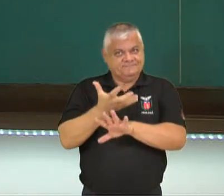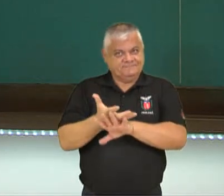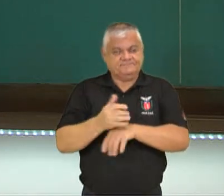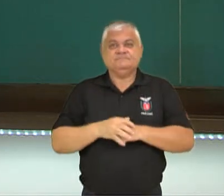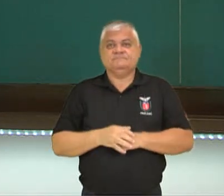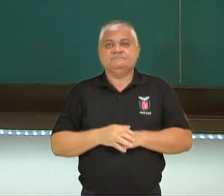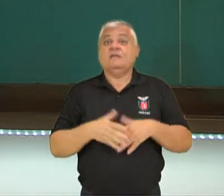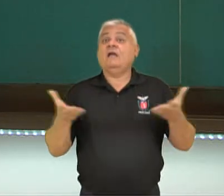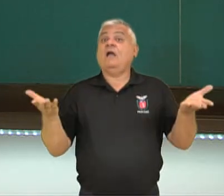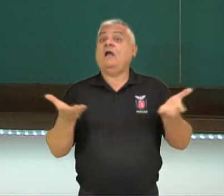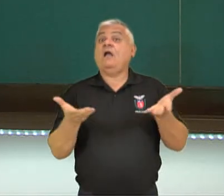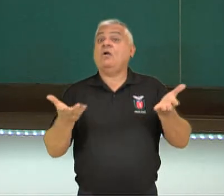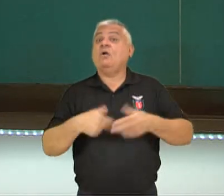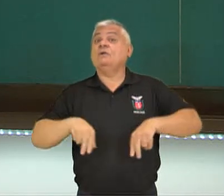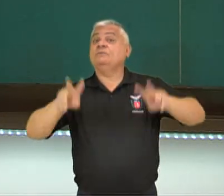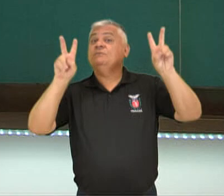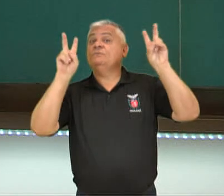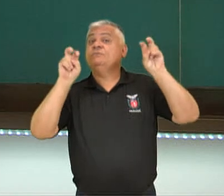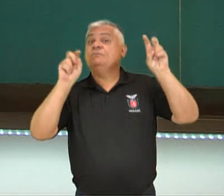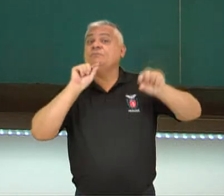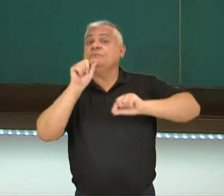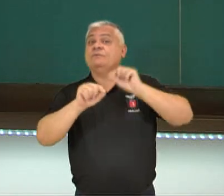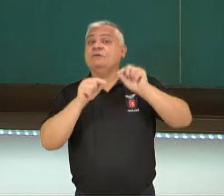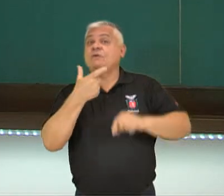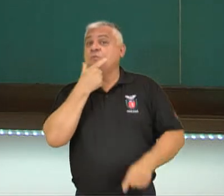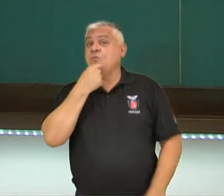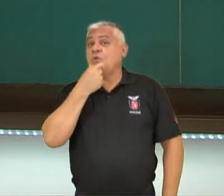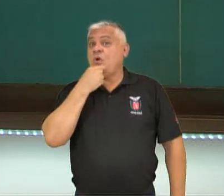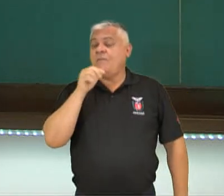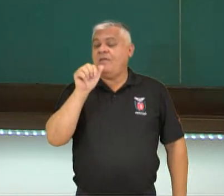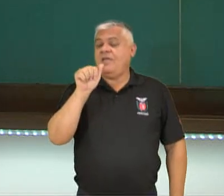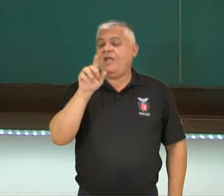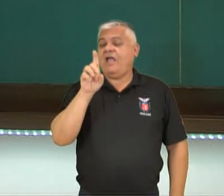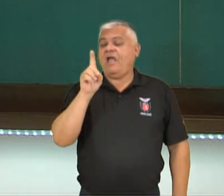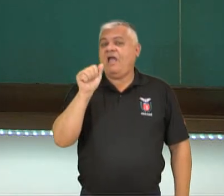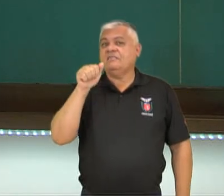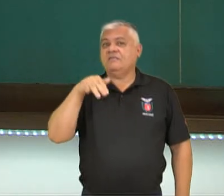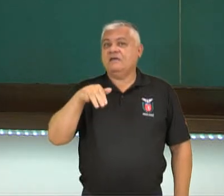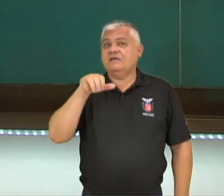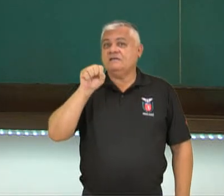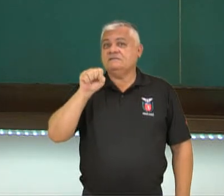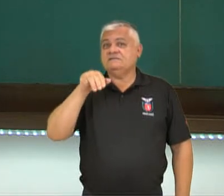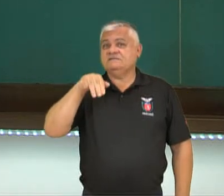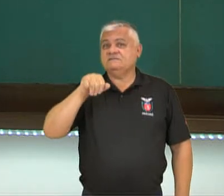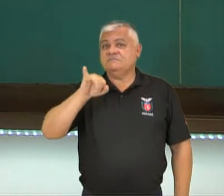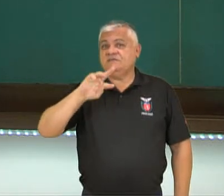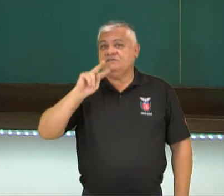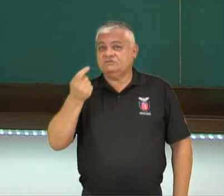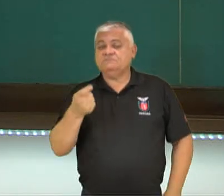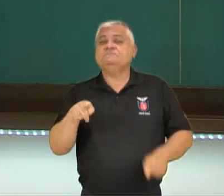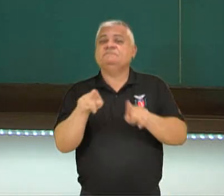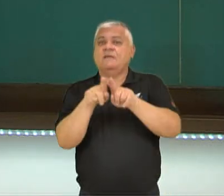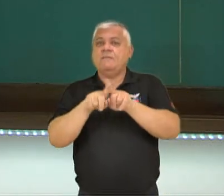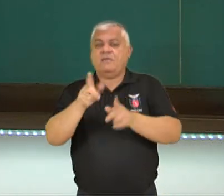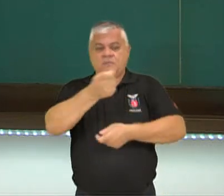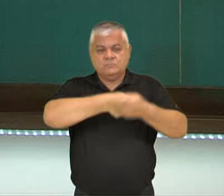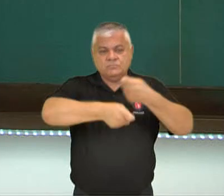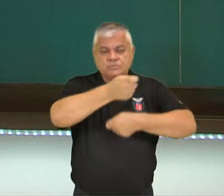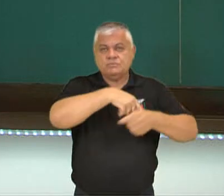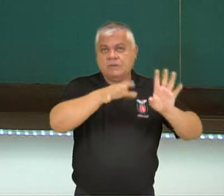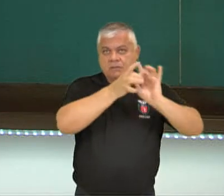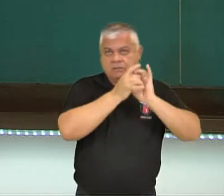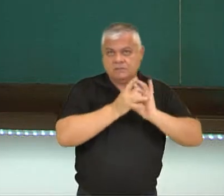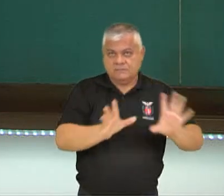aula nós vamos falar sobre o Adam Smith e o liberalismo econômico. Bom, a gente vai